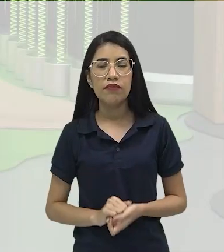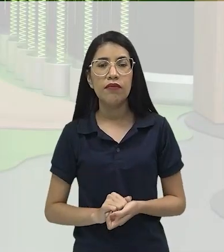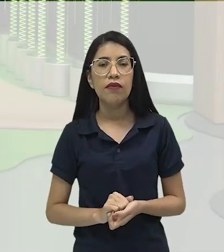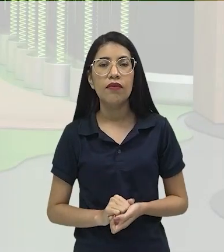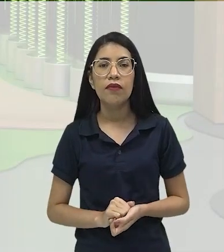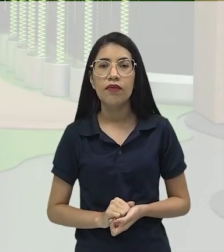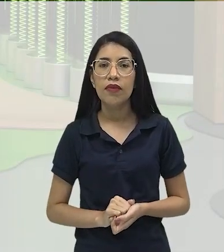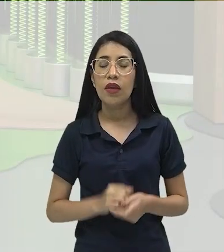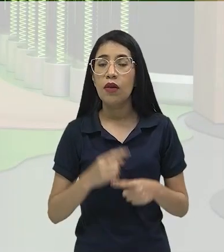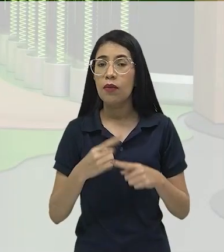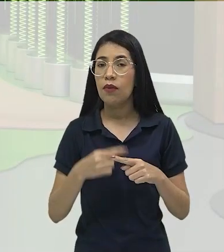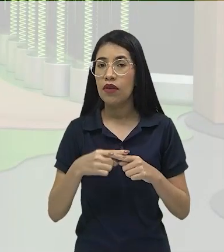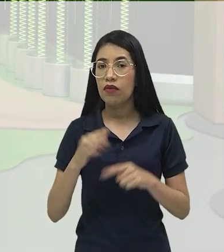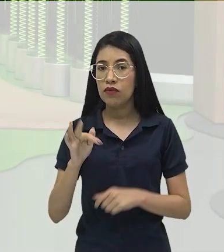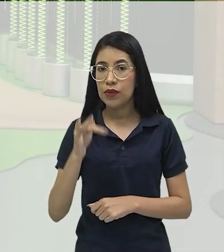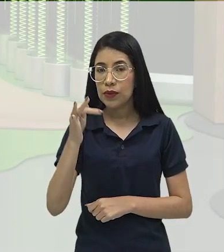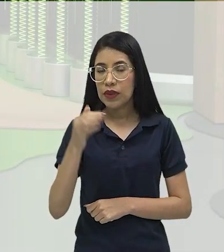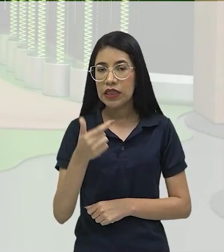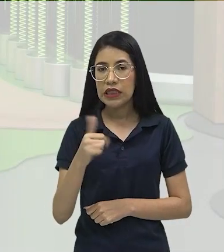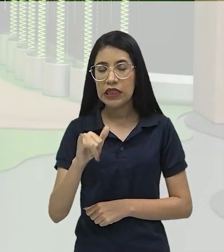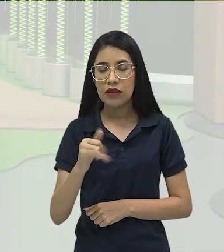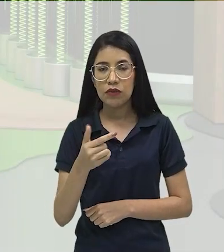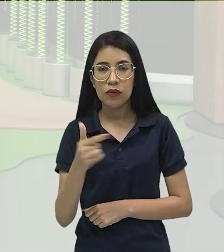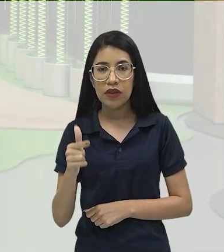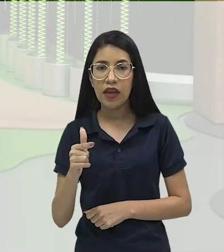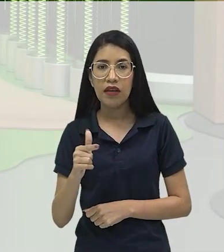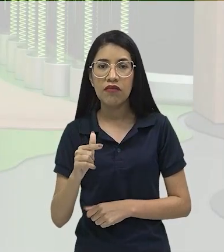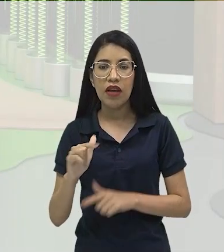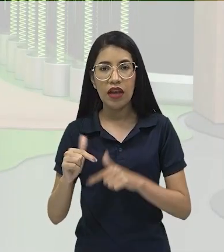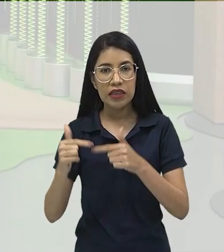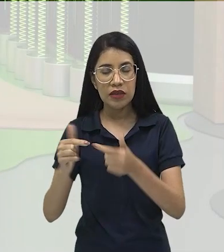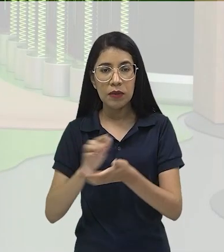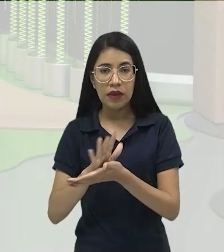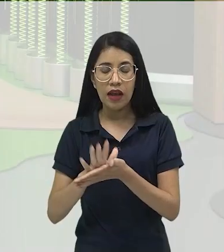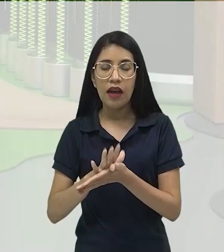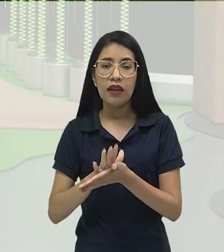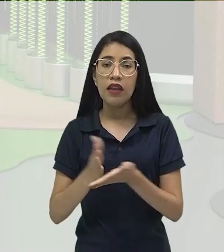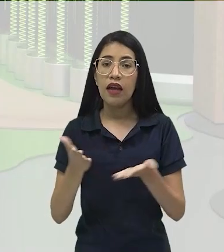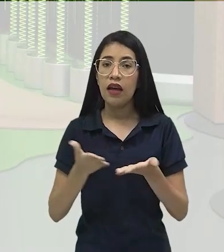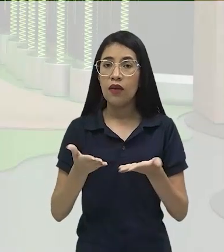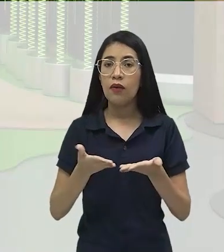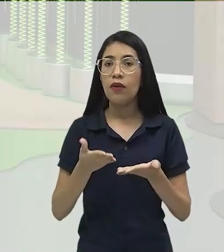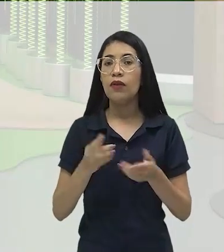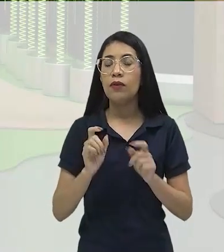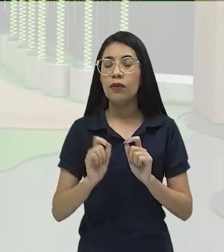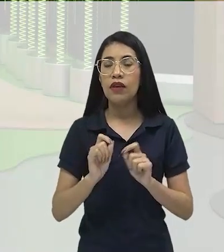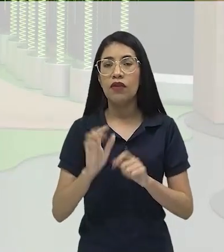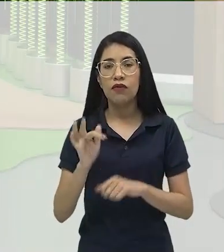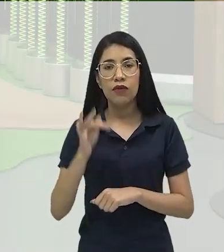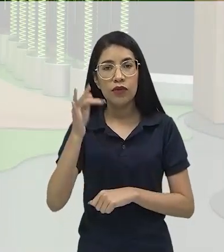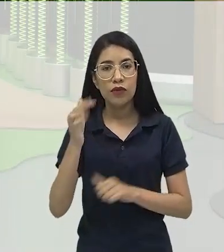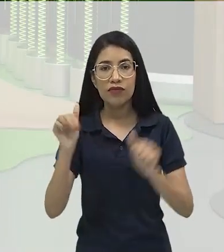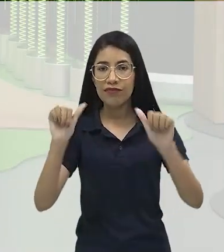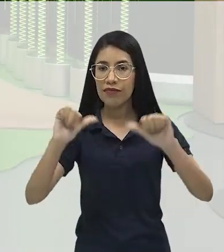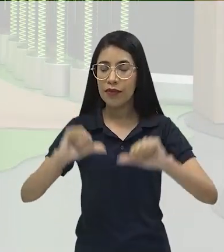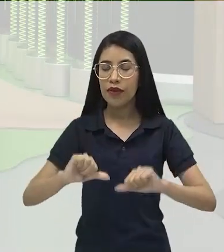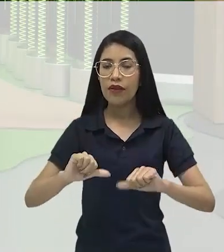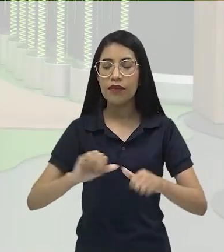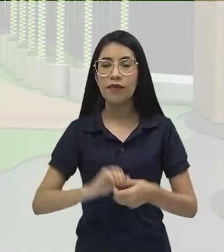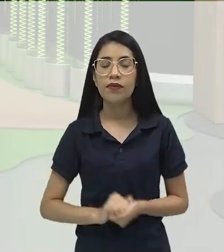né? Porque no futuro, se nada for feito agora, a tendência é o quê? Piorar, né? Então